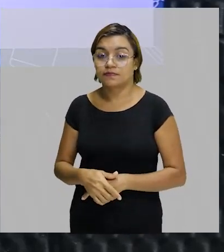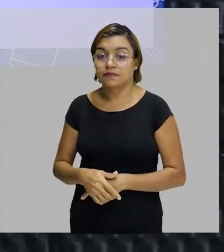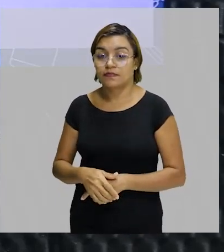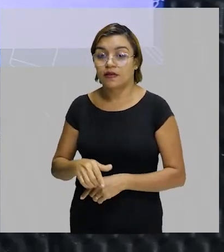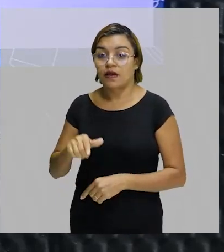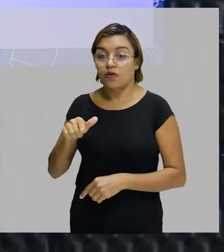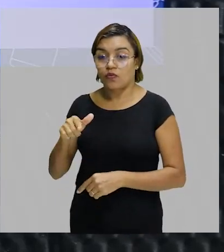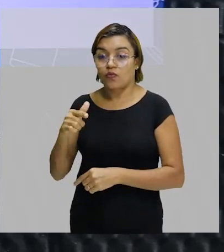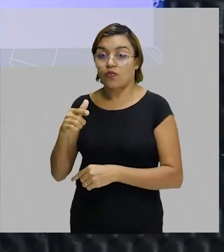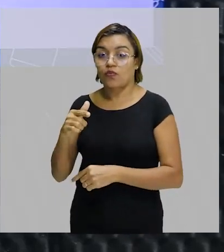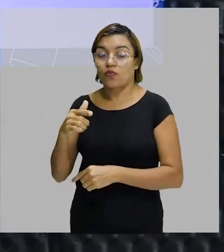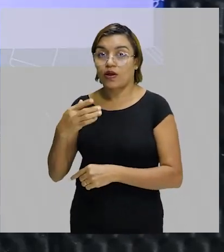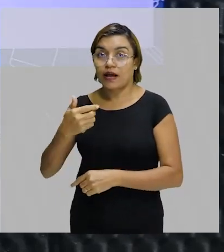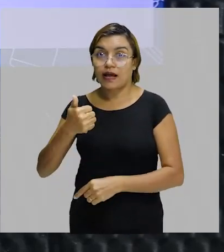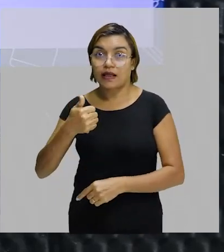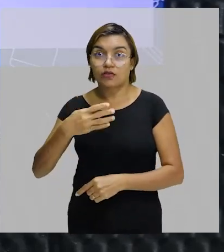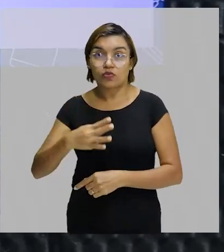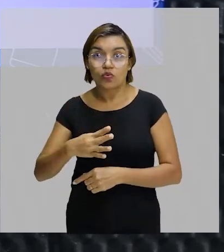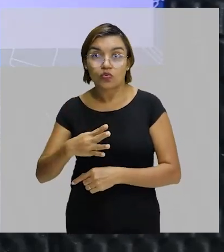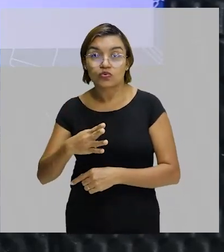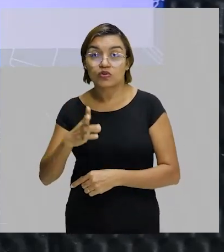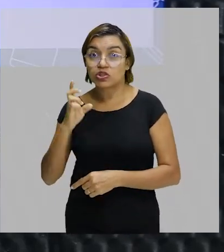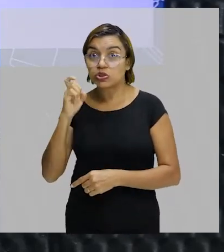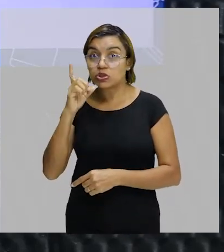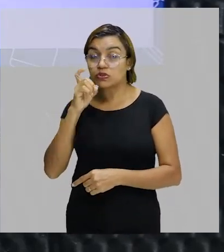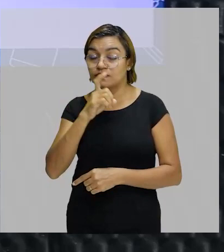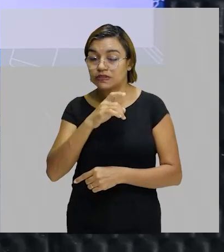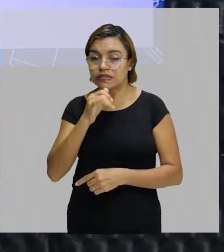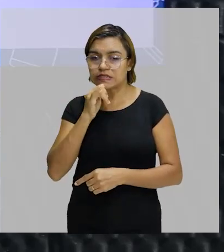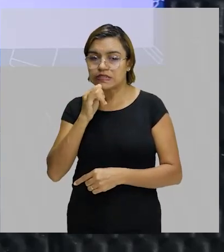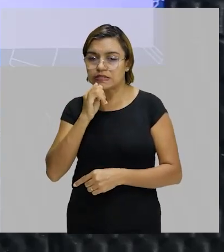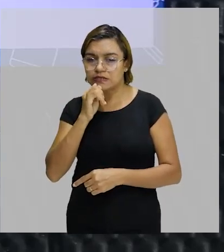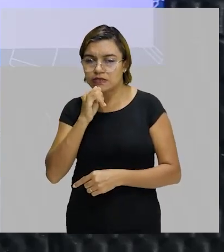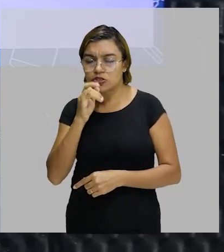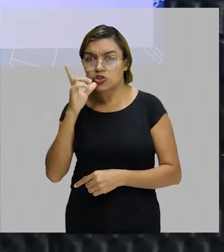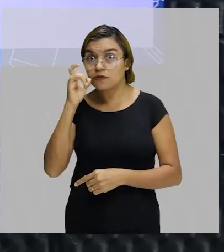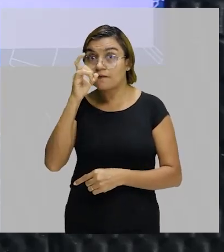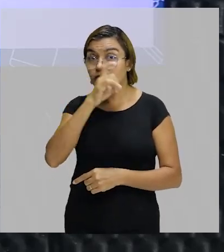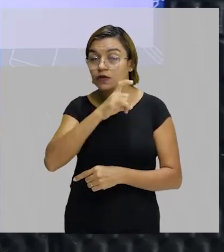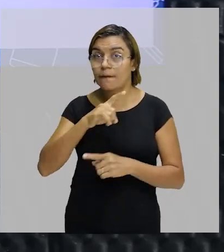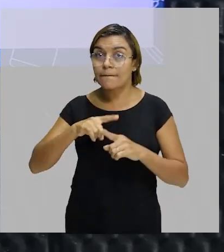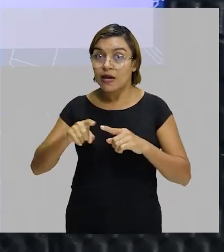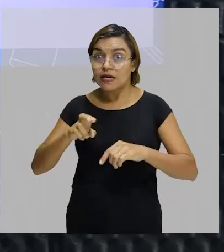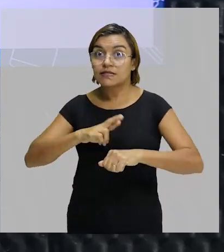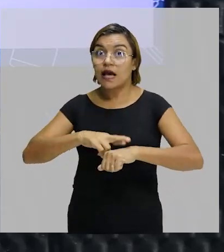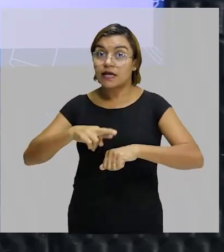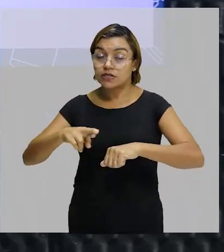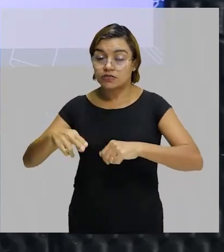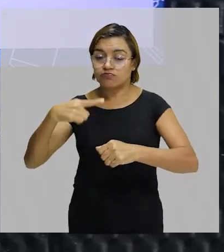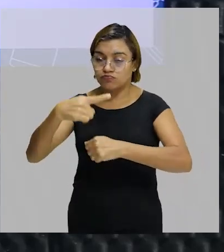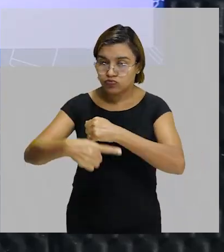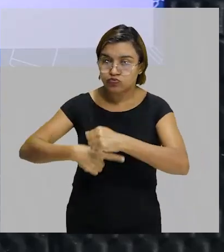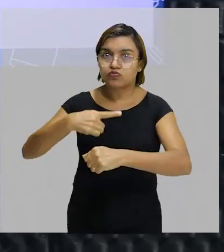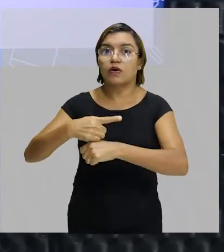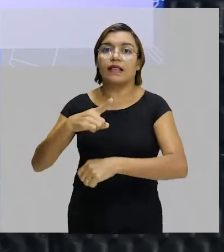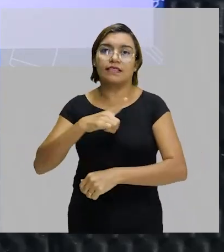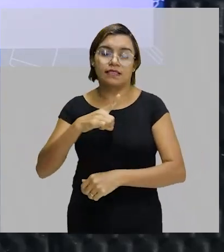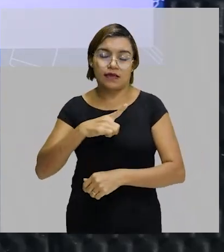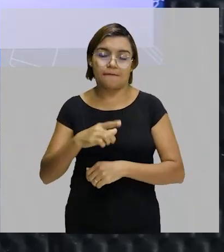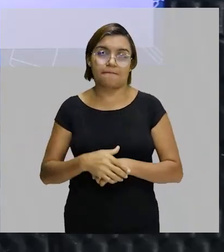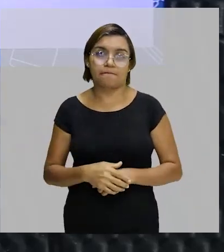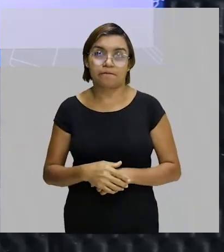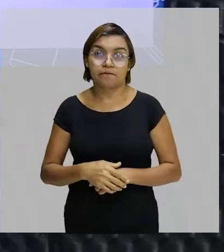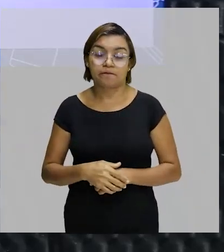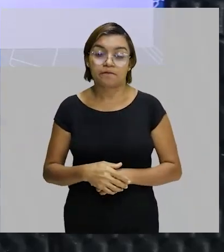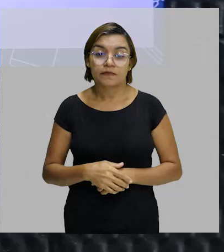muito raro, só que ele emite radiação. E como ele emite radiação, por meio